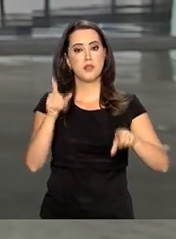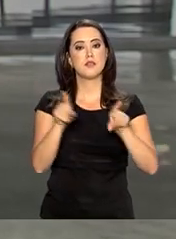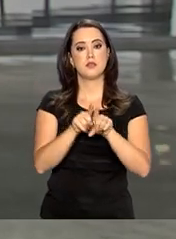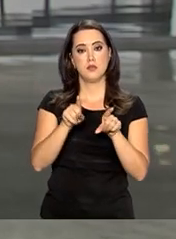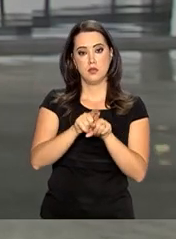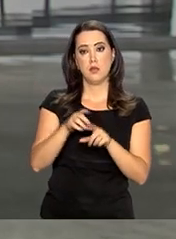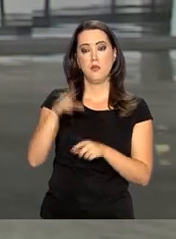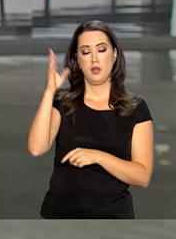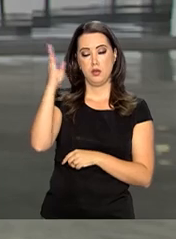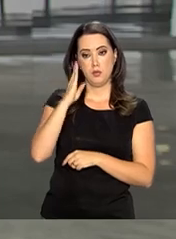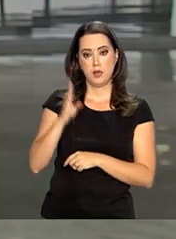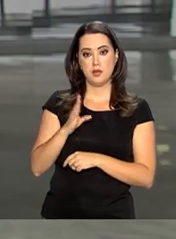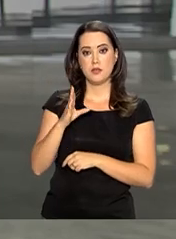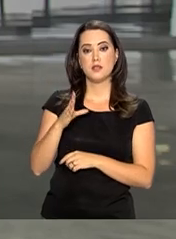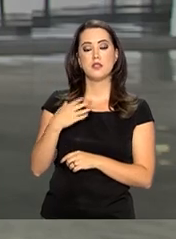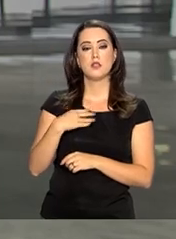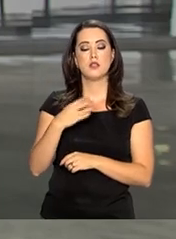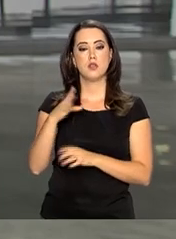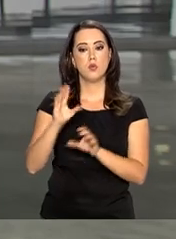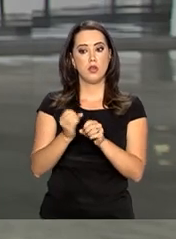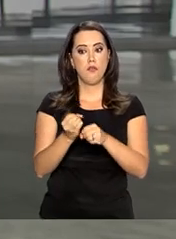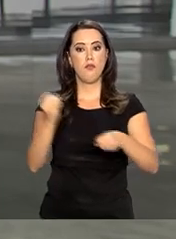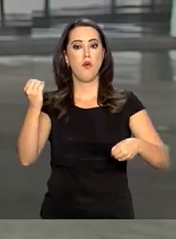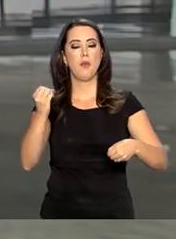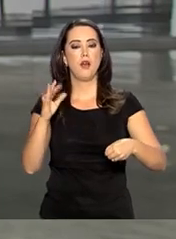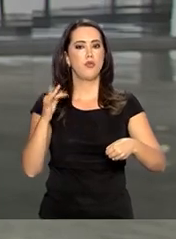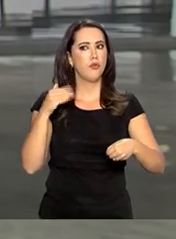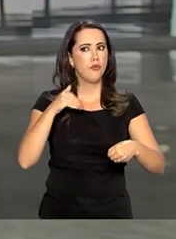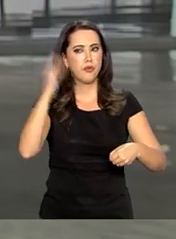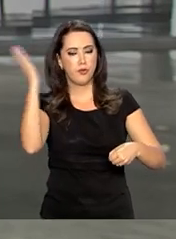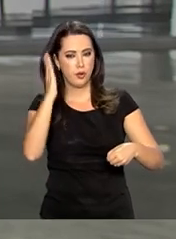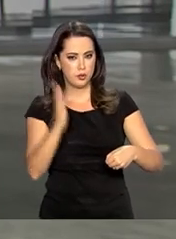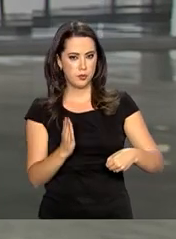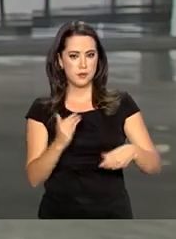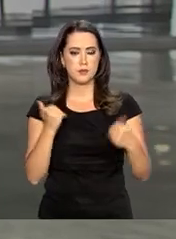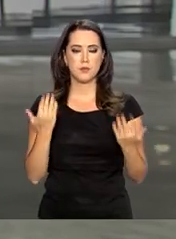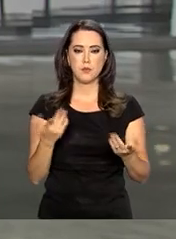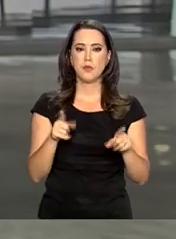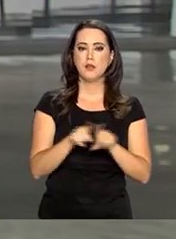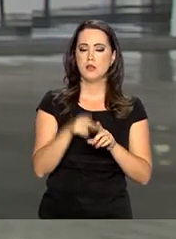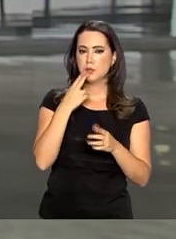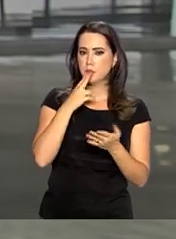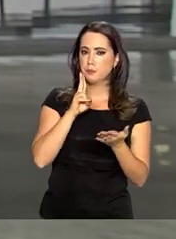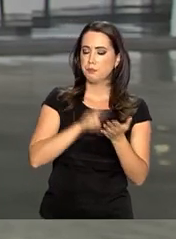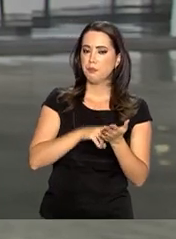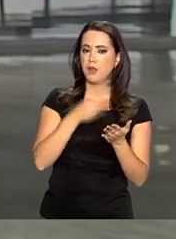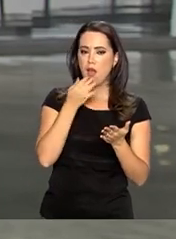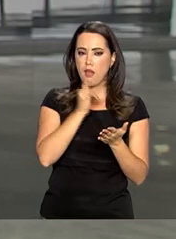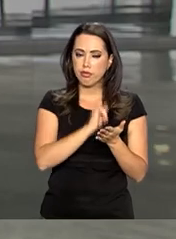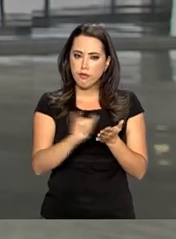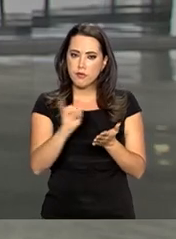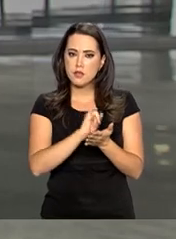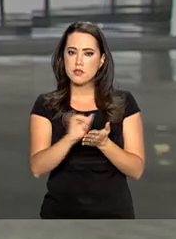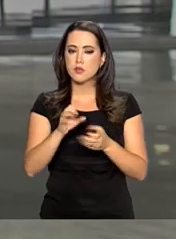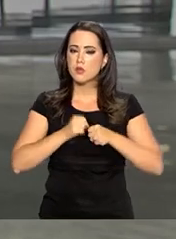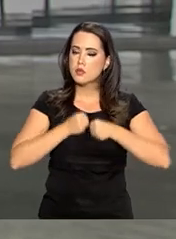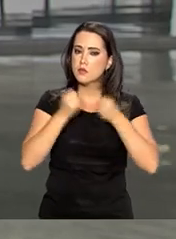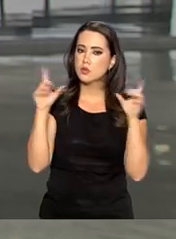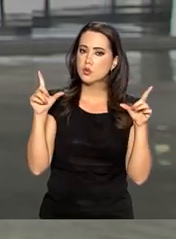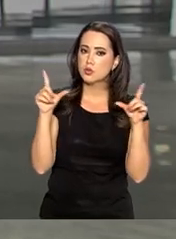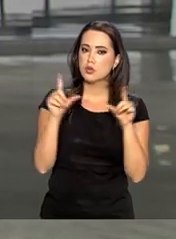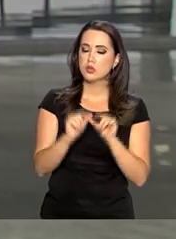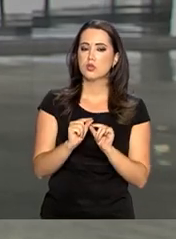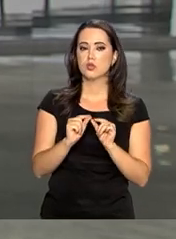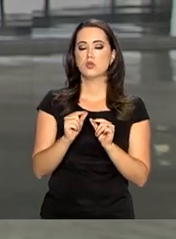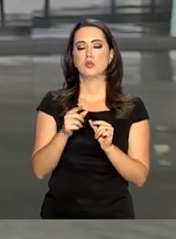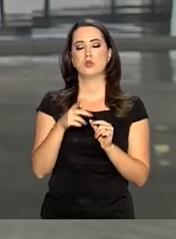com formação no exterior. Em nota, também o Ministério ressalta o esforço da pasta em diminuir o